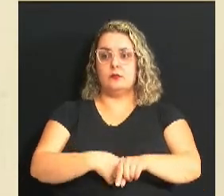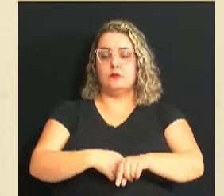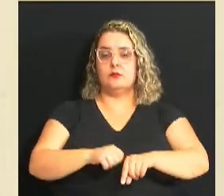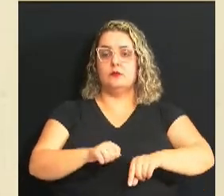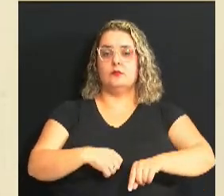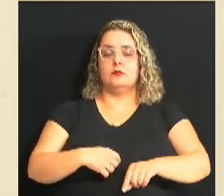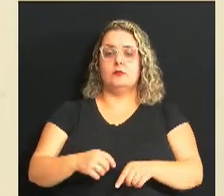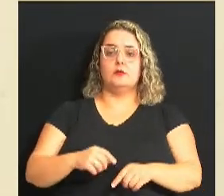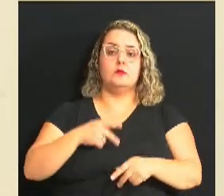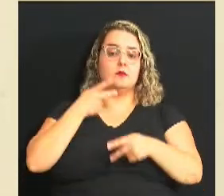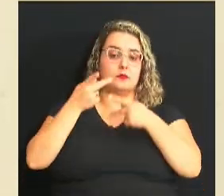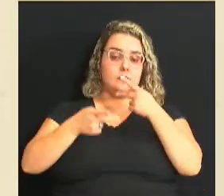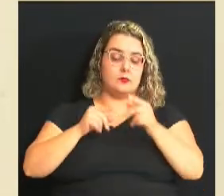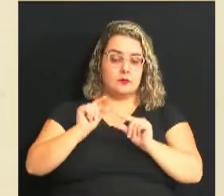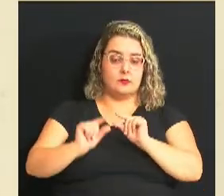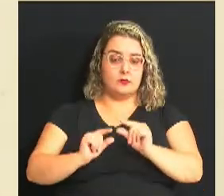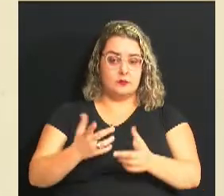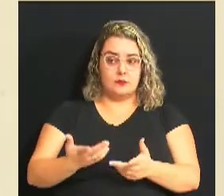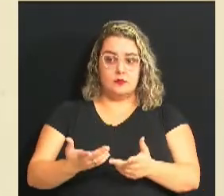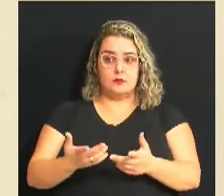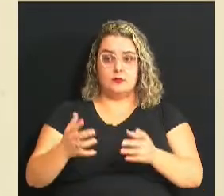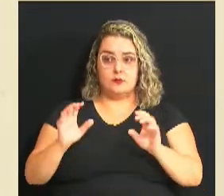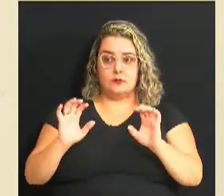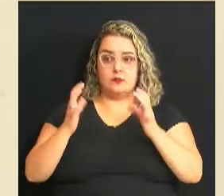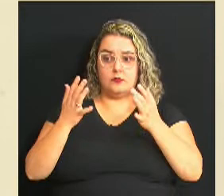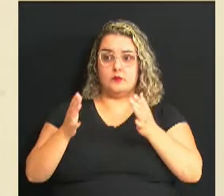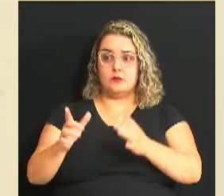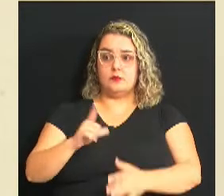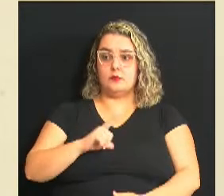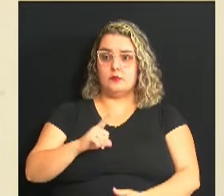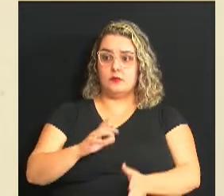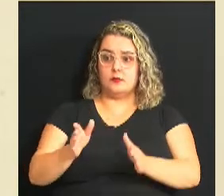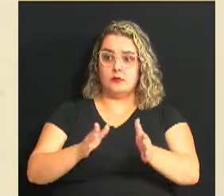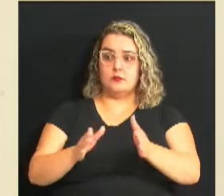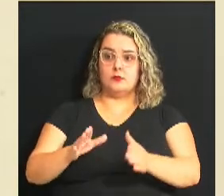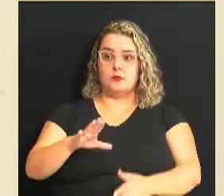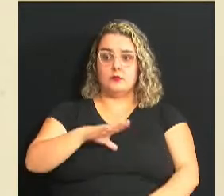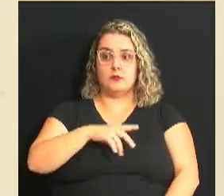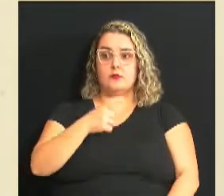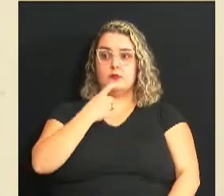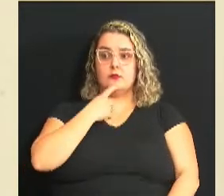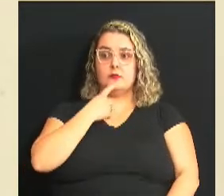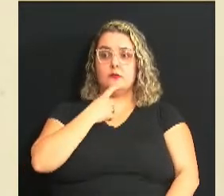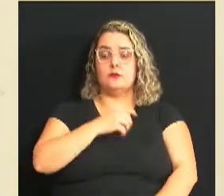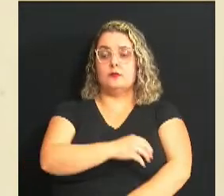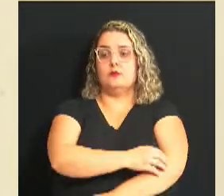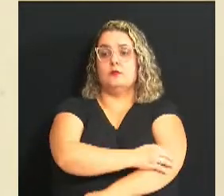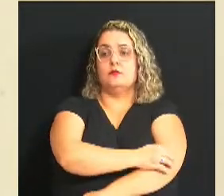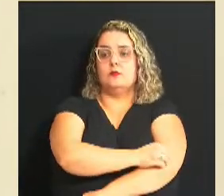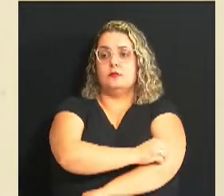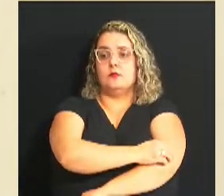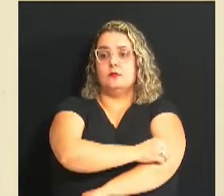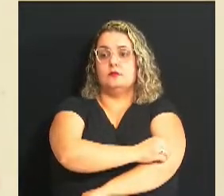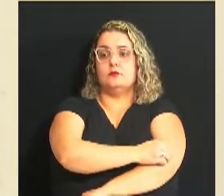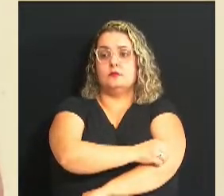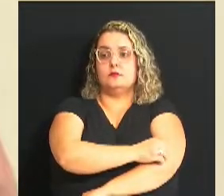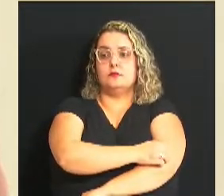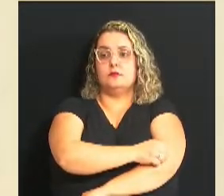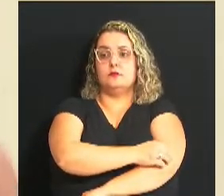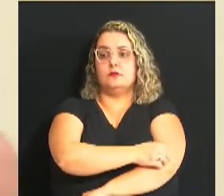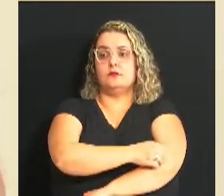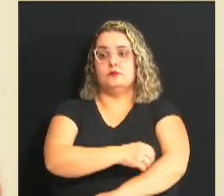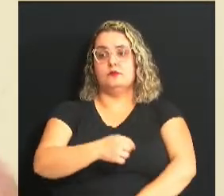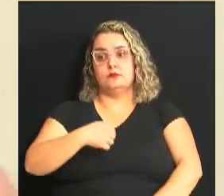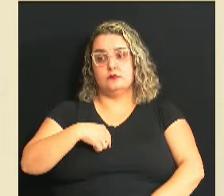pouco do evento recente que ocorreu na cidade, que, aliás, nós aqui, eu